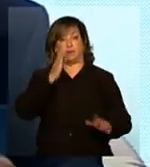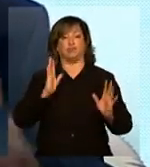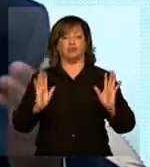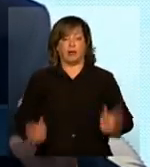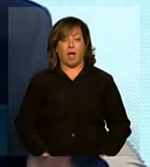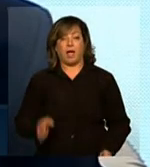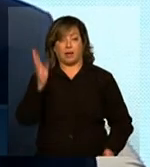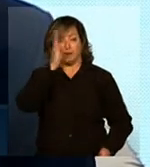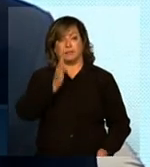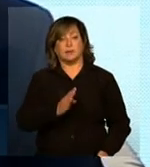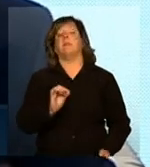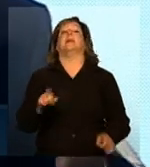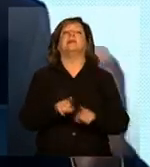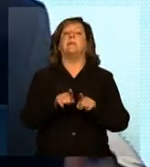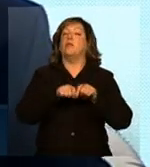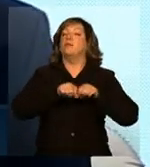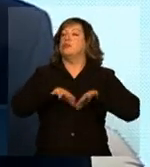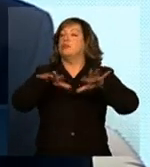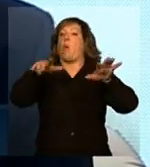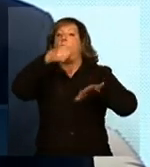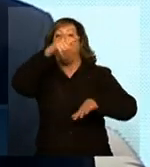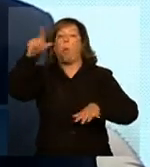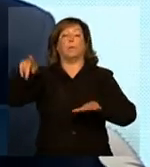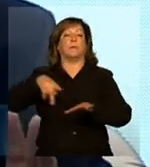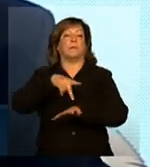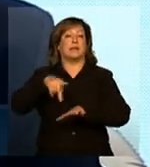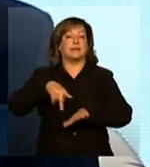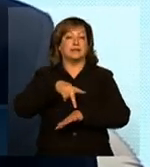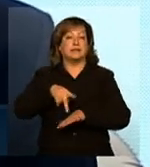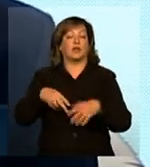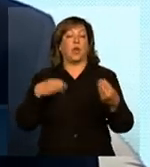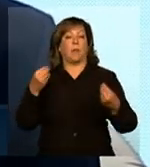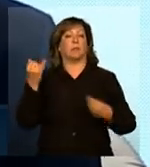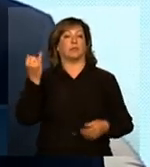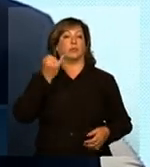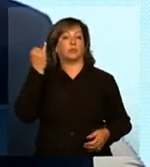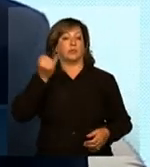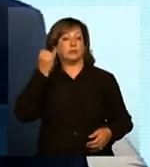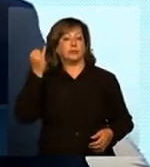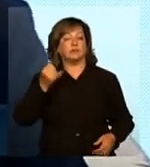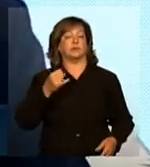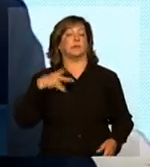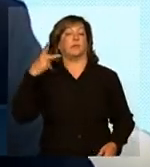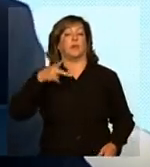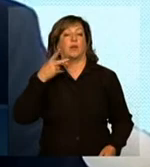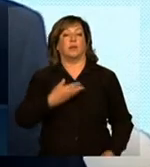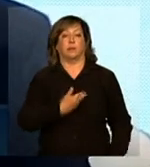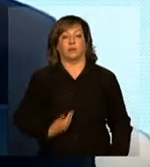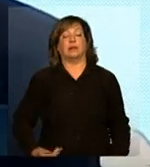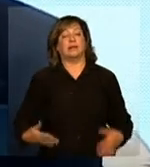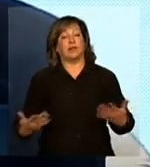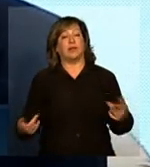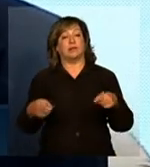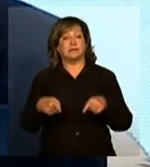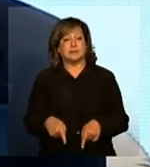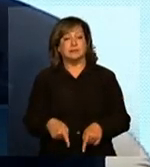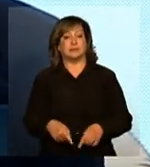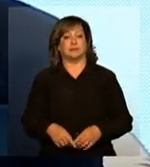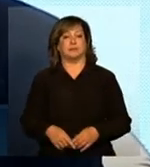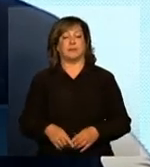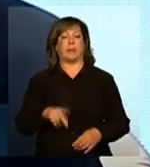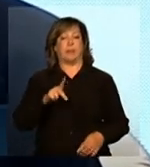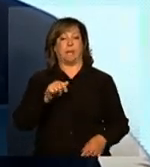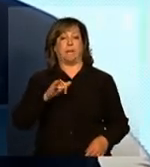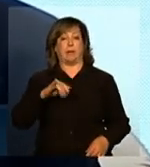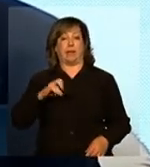também irradiar para outros países como uma importante política pública. Então, nesse sentido, o